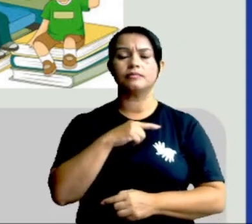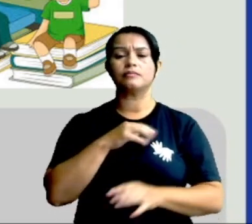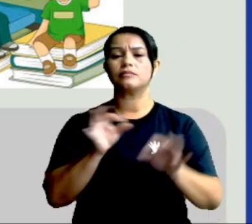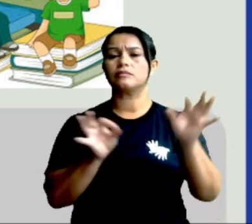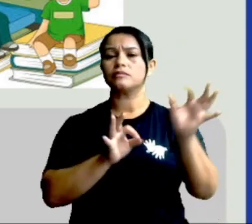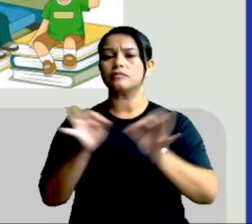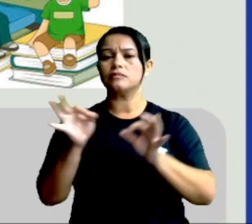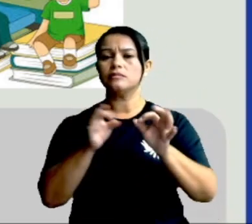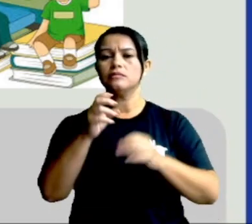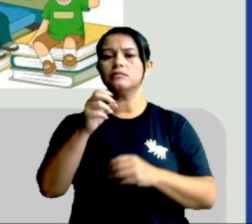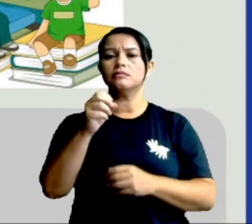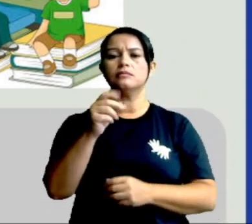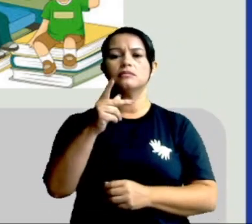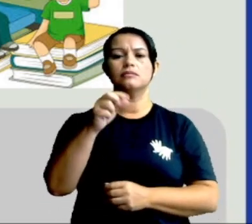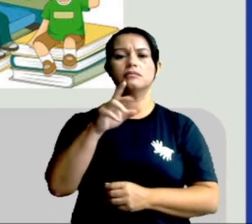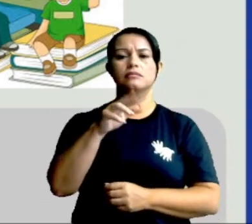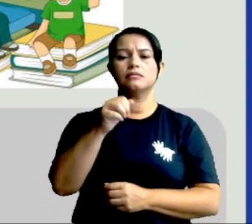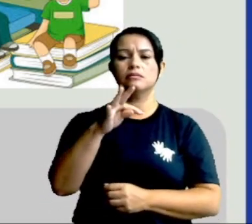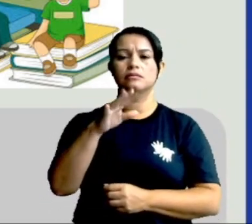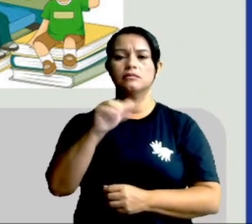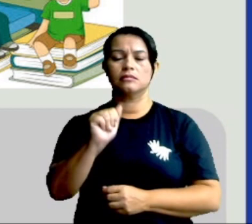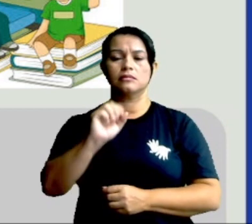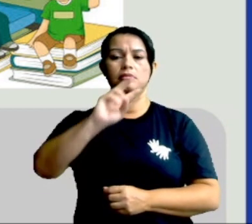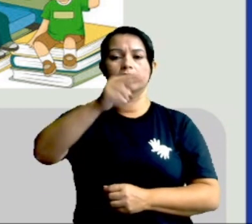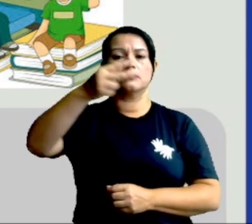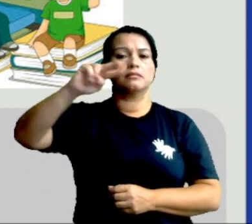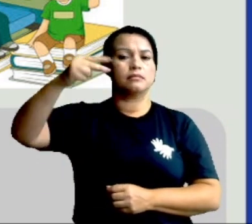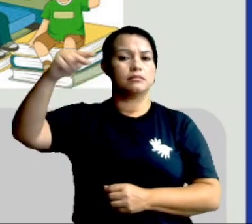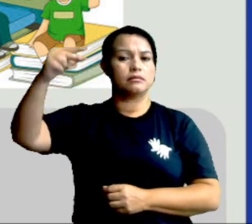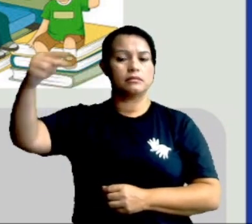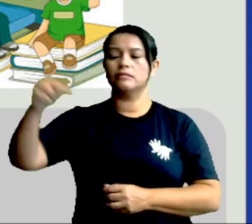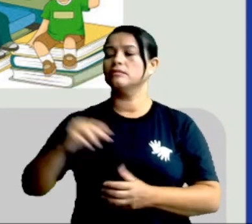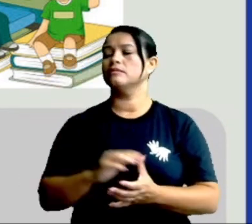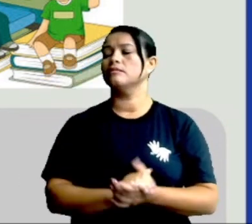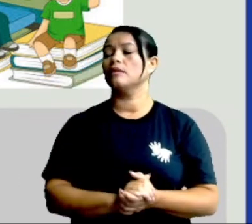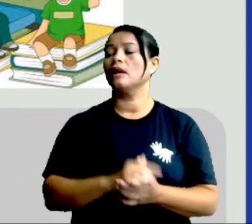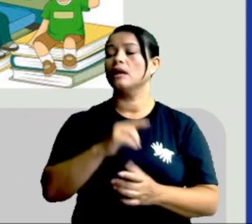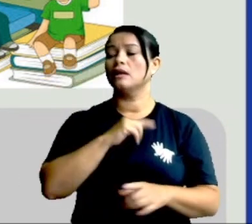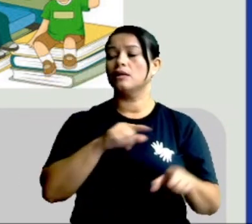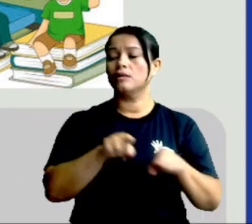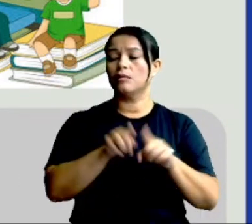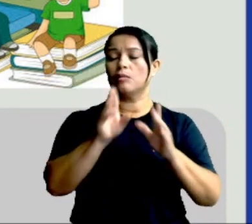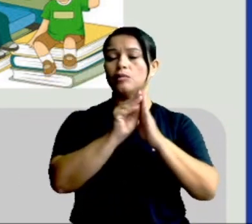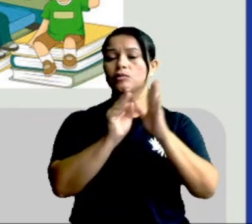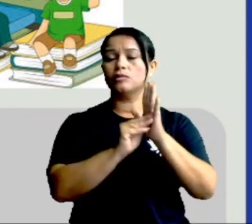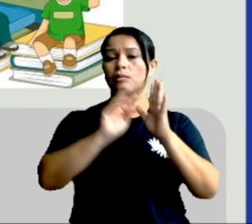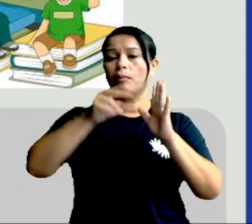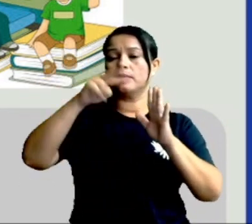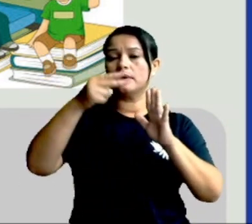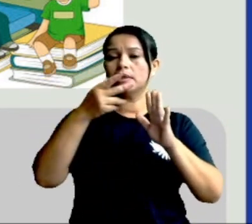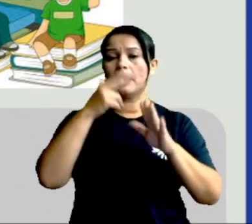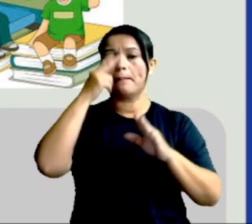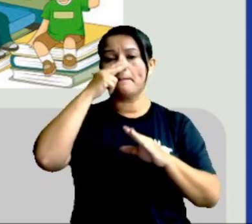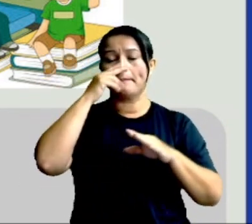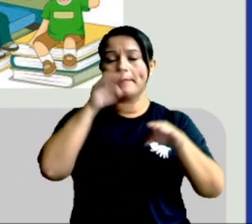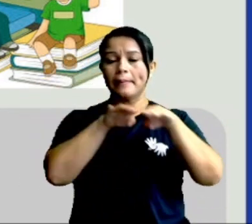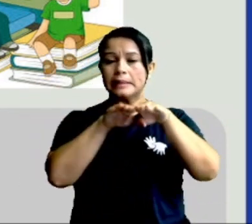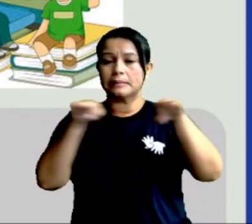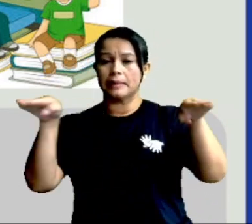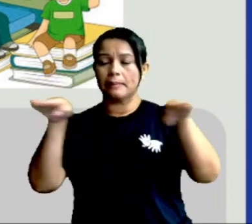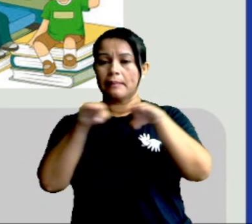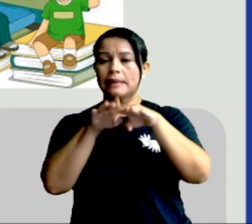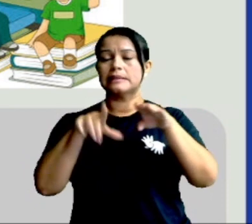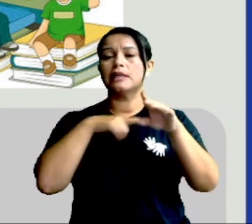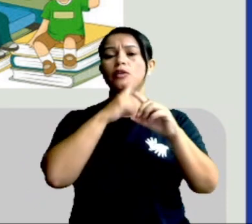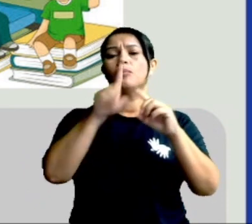Propriedades operatórias da potenciação. Produto de potência de mesma base. Ao